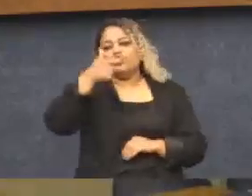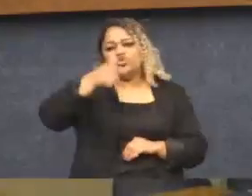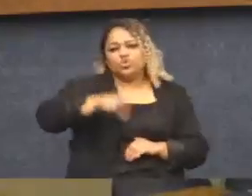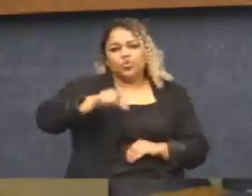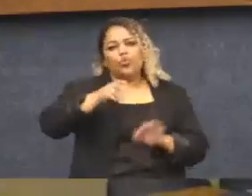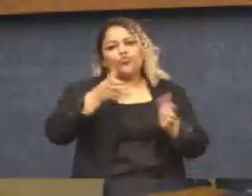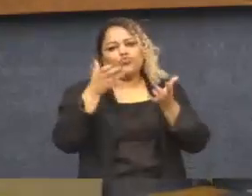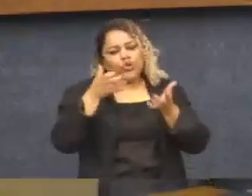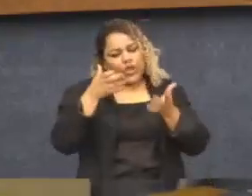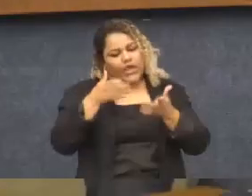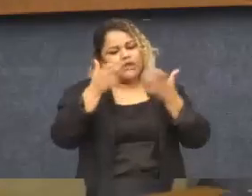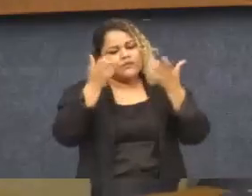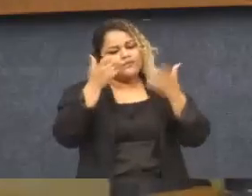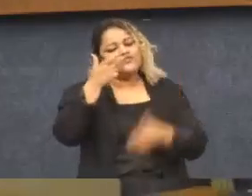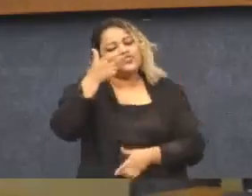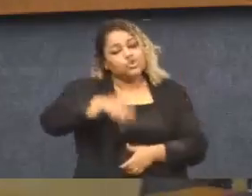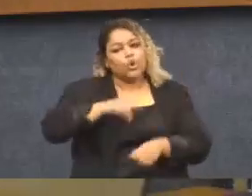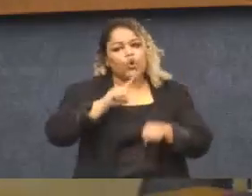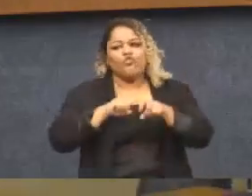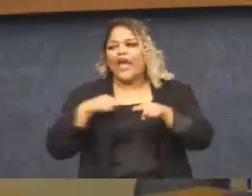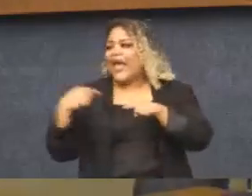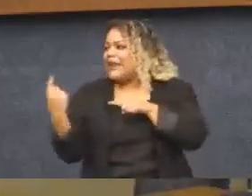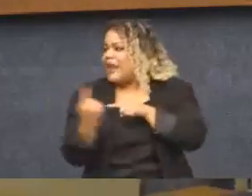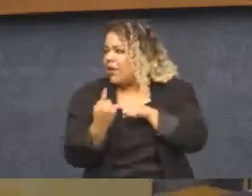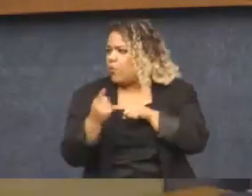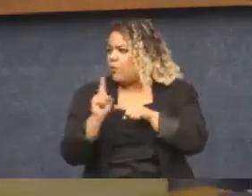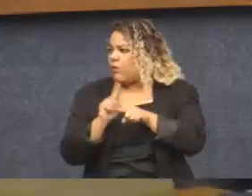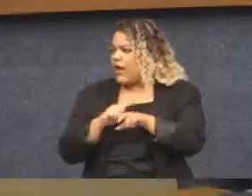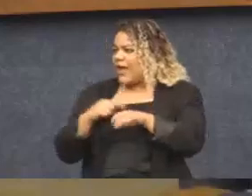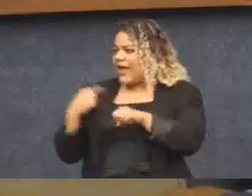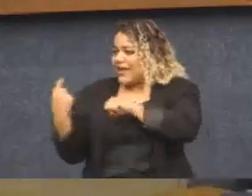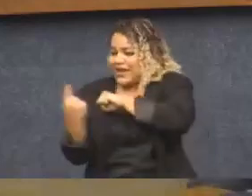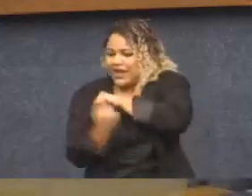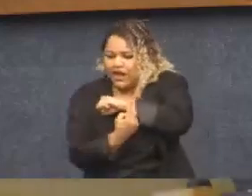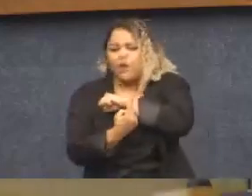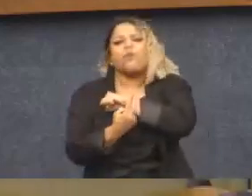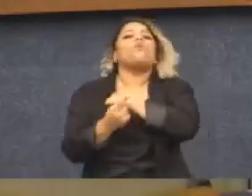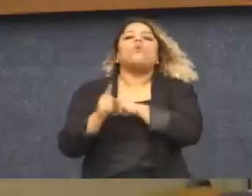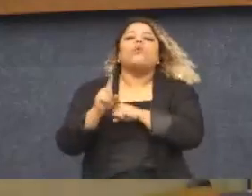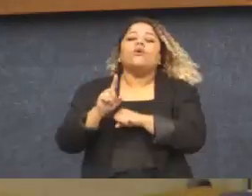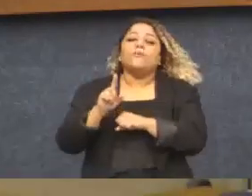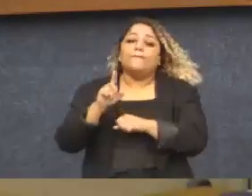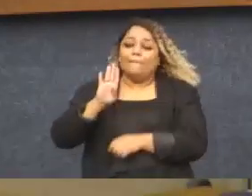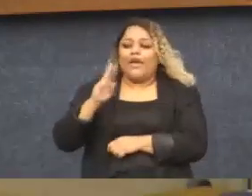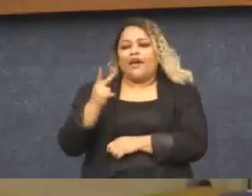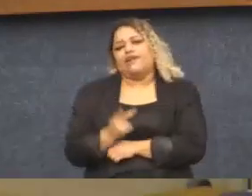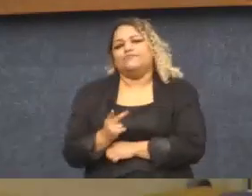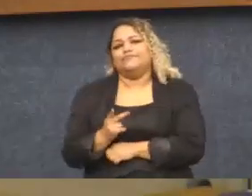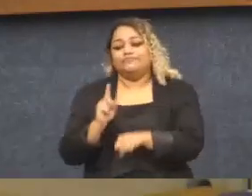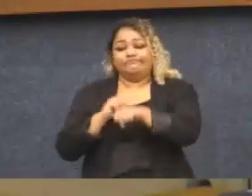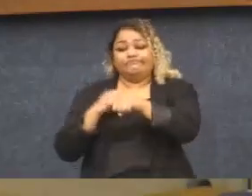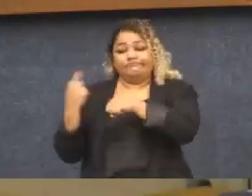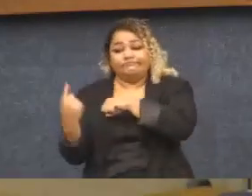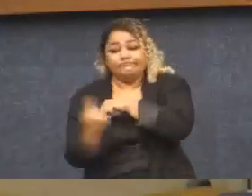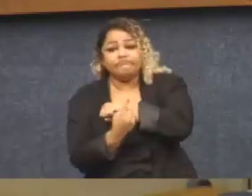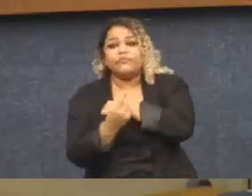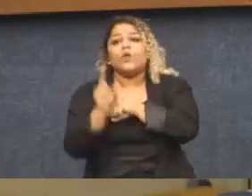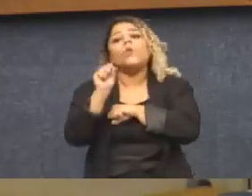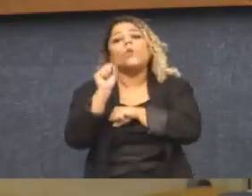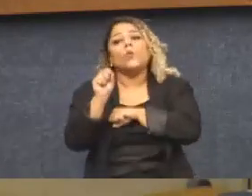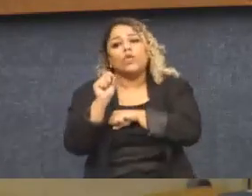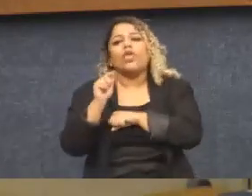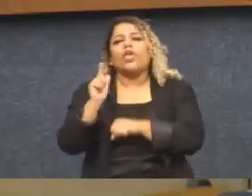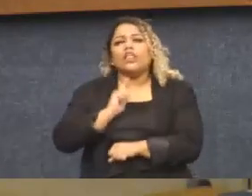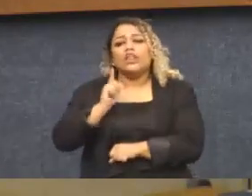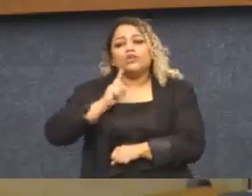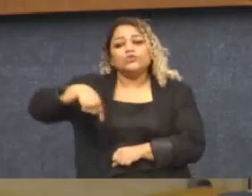anel rodoviário de Belo Horizonte. Nós estamos com uma expectativa muito grande que foi trazida para